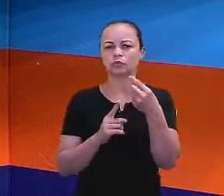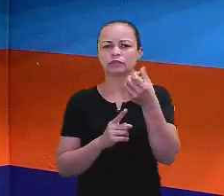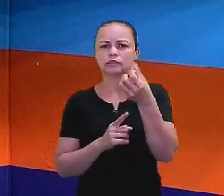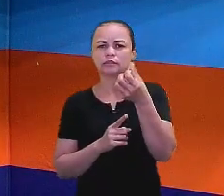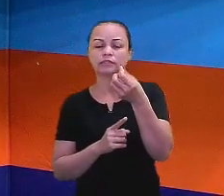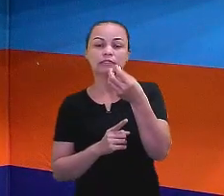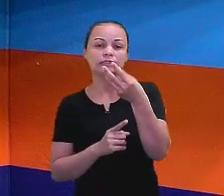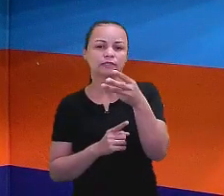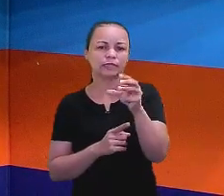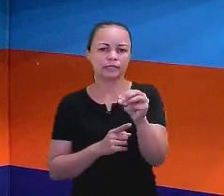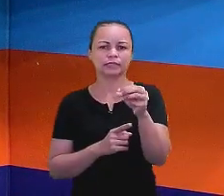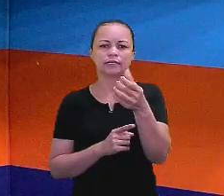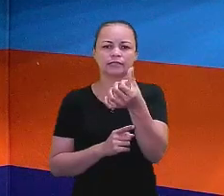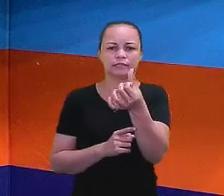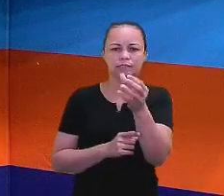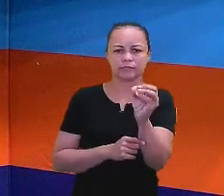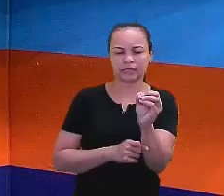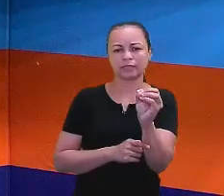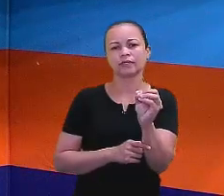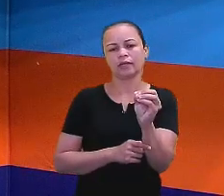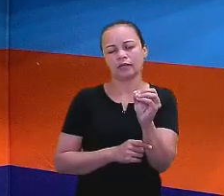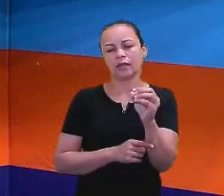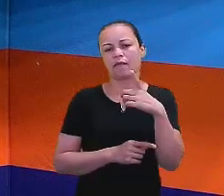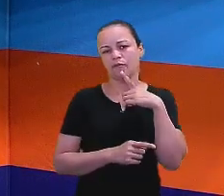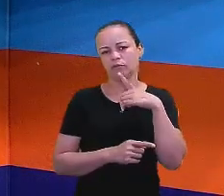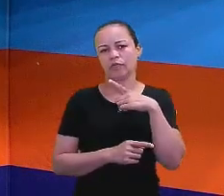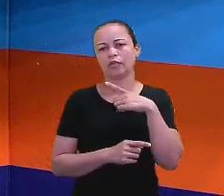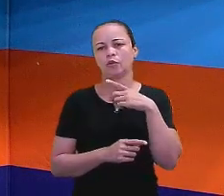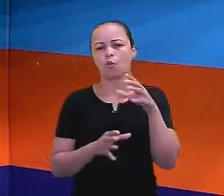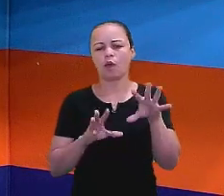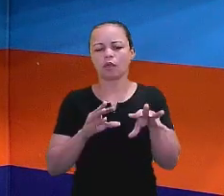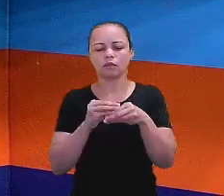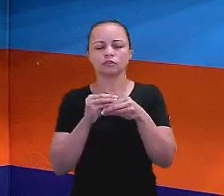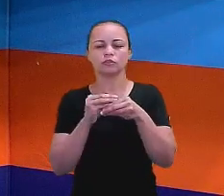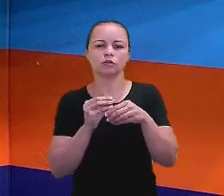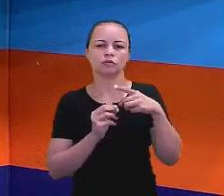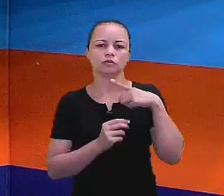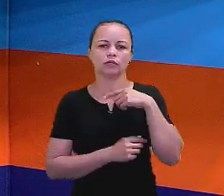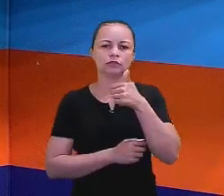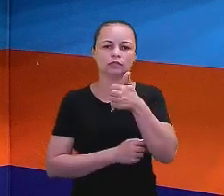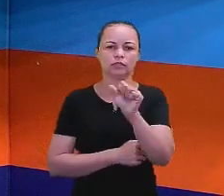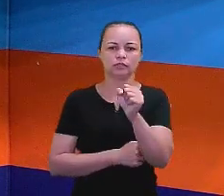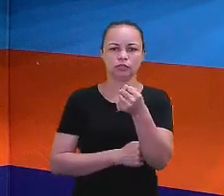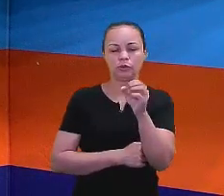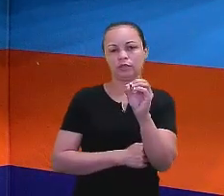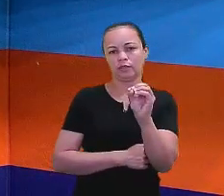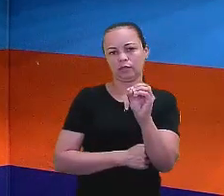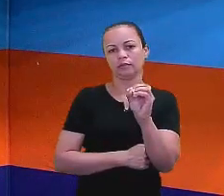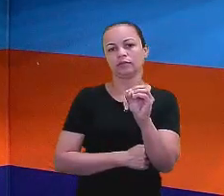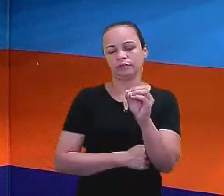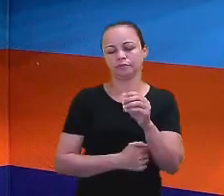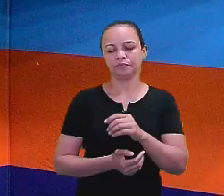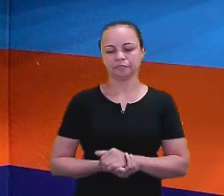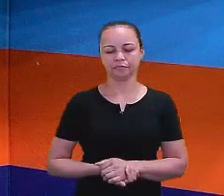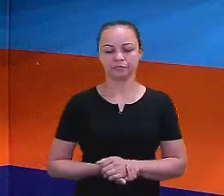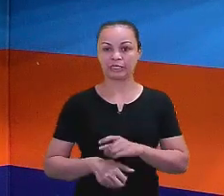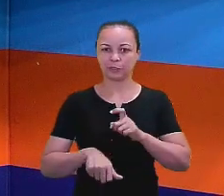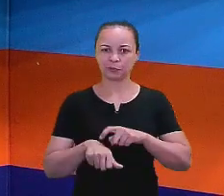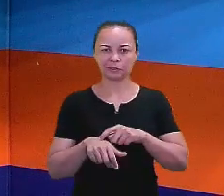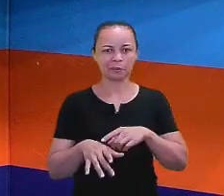30. Adicionando tudo isso, eu tenho 180 graus. Beleza? Vamos ao próximo problema. Nosso tempo está